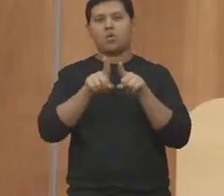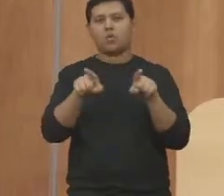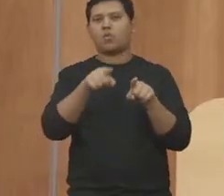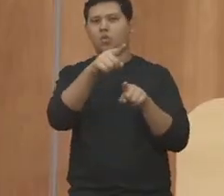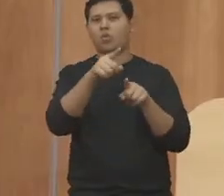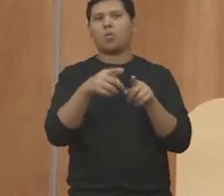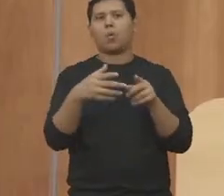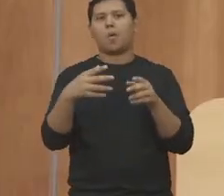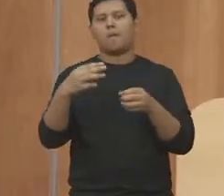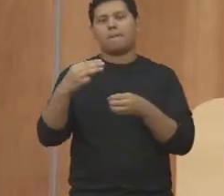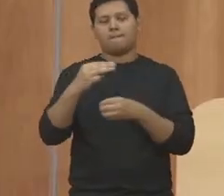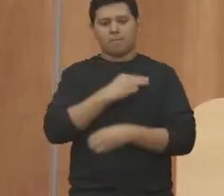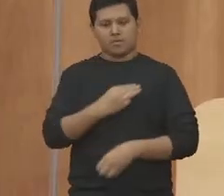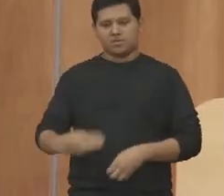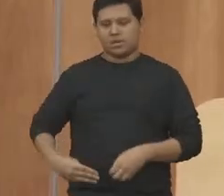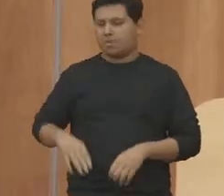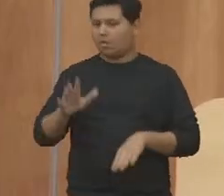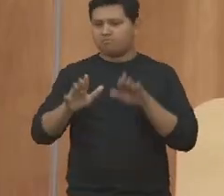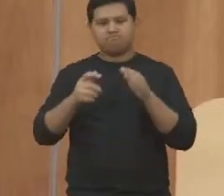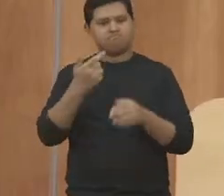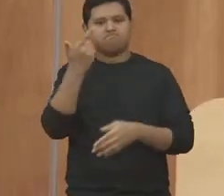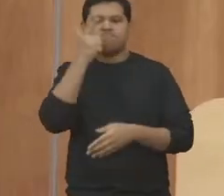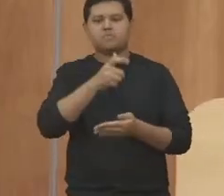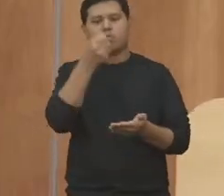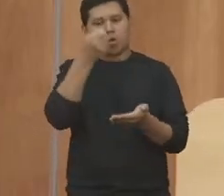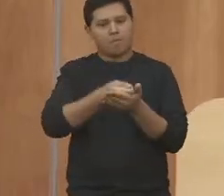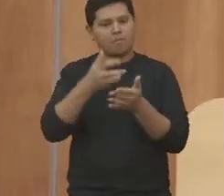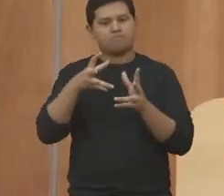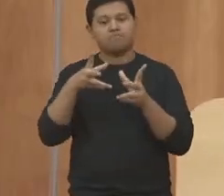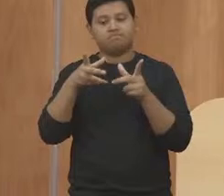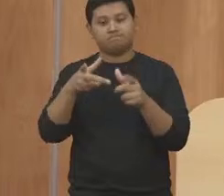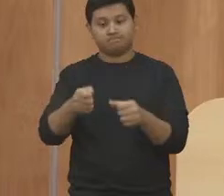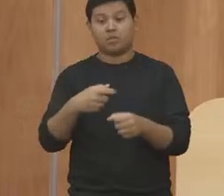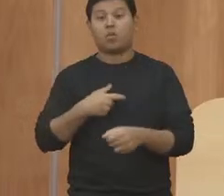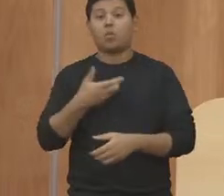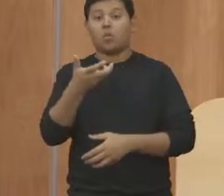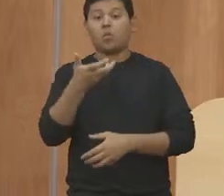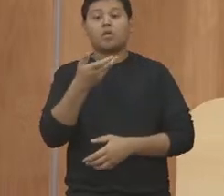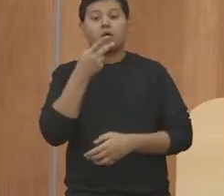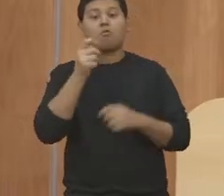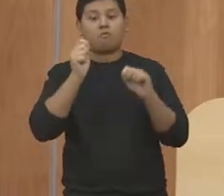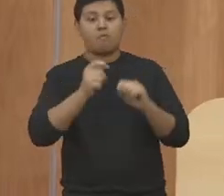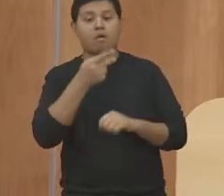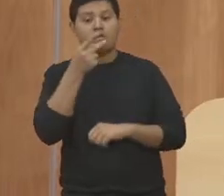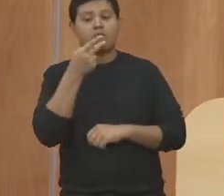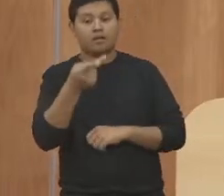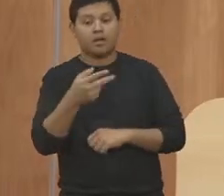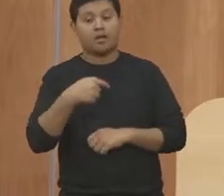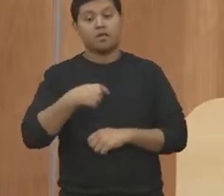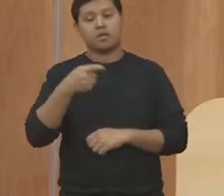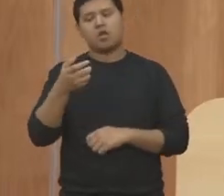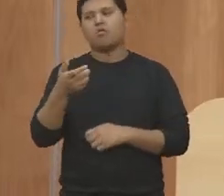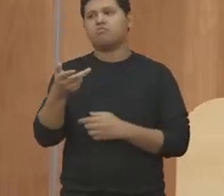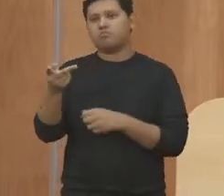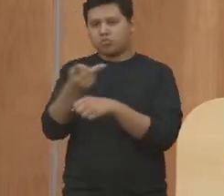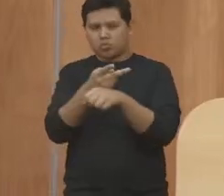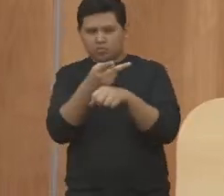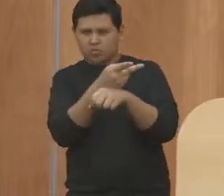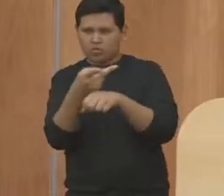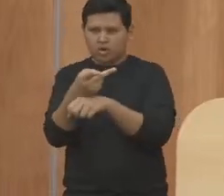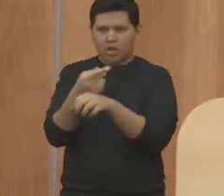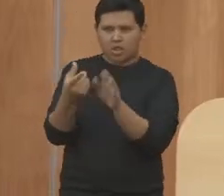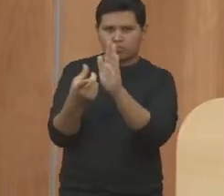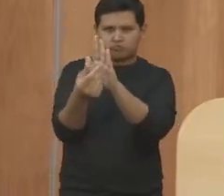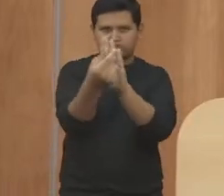alguns compromissos. O que eu posso garantir é que estou buscando melhorar a receita nos projetos que você já